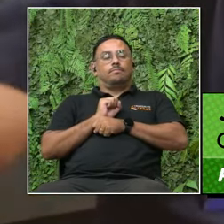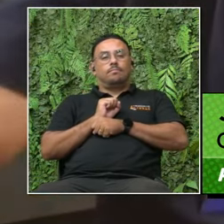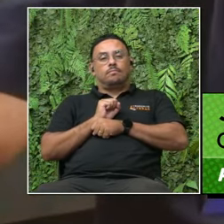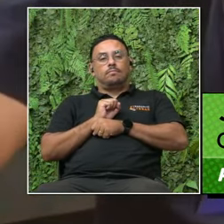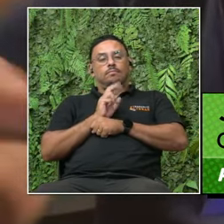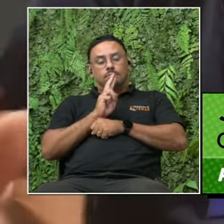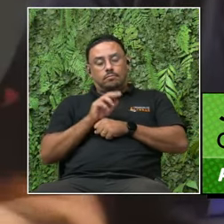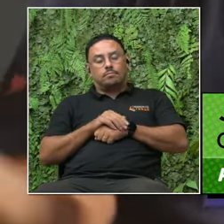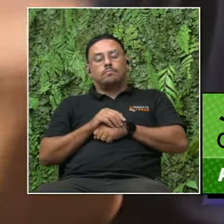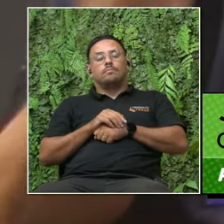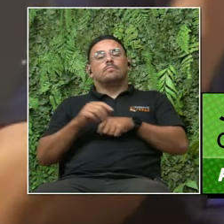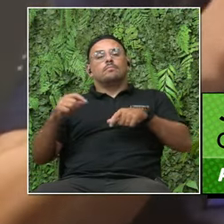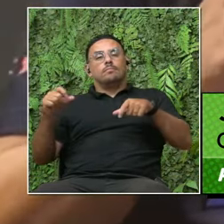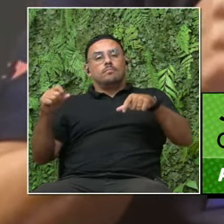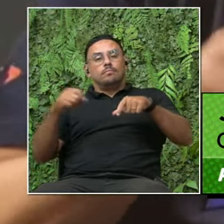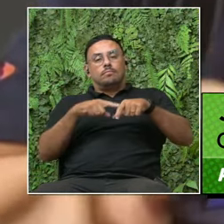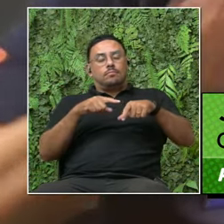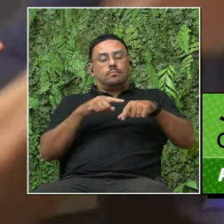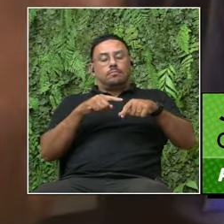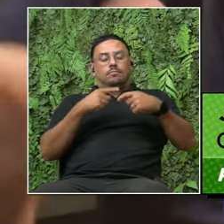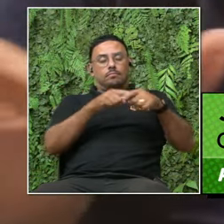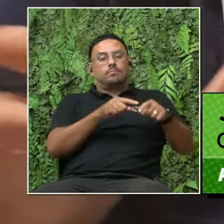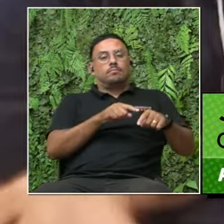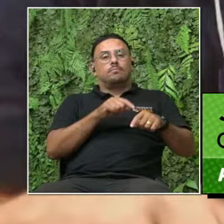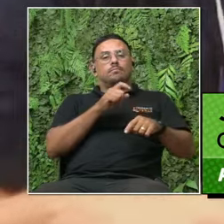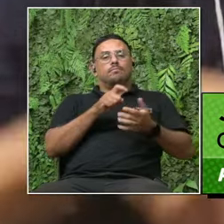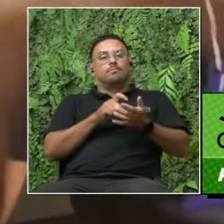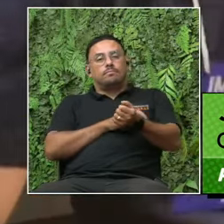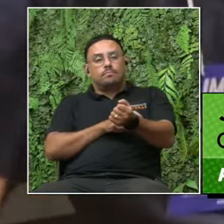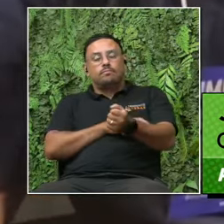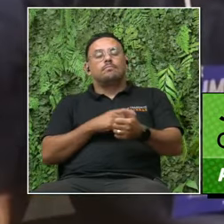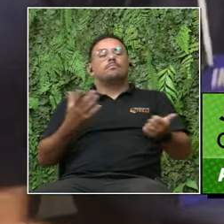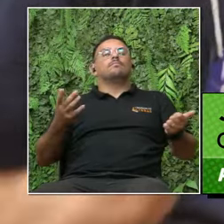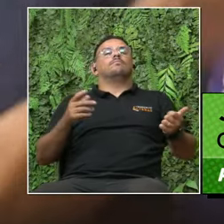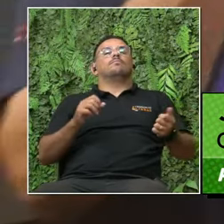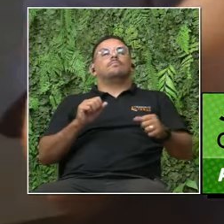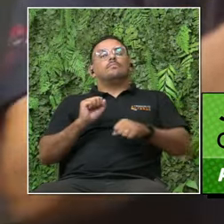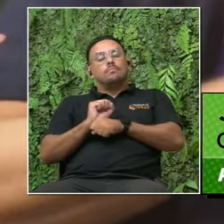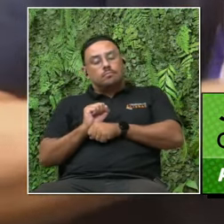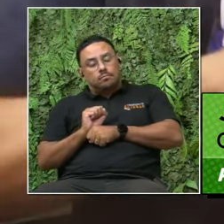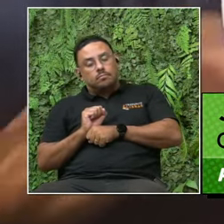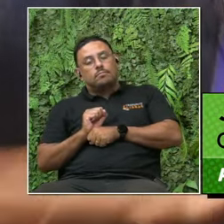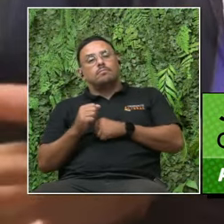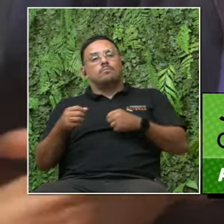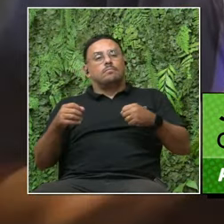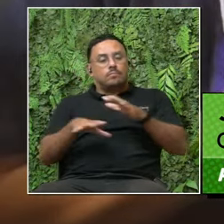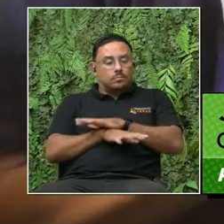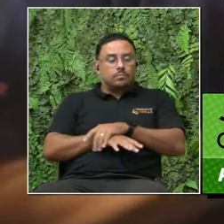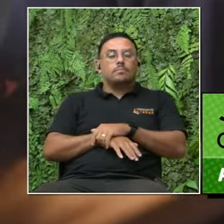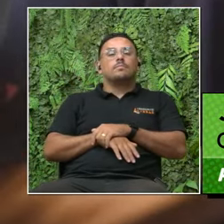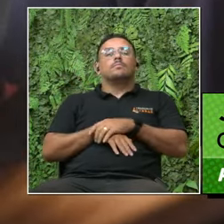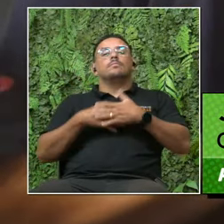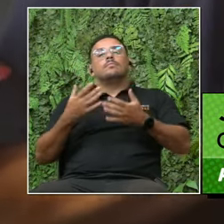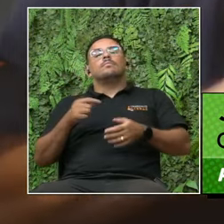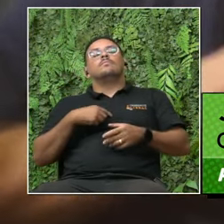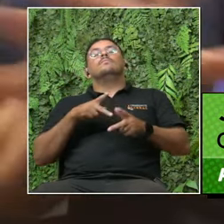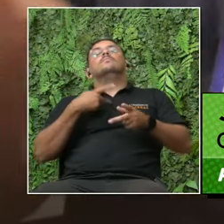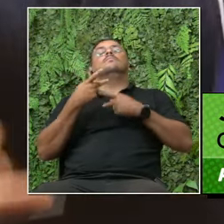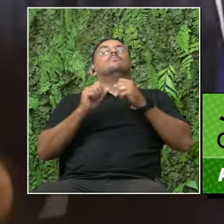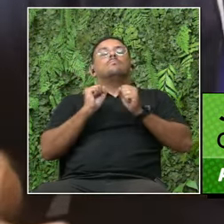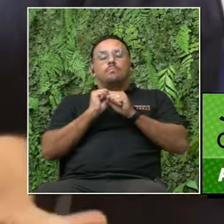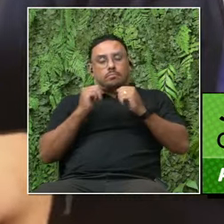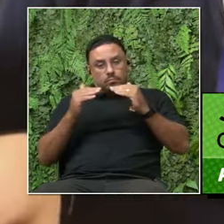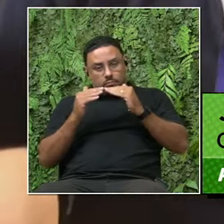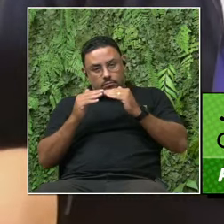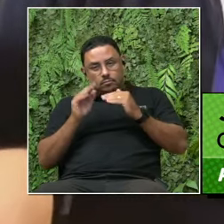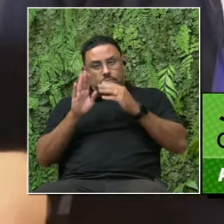continuou para cima aí tomou gol de de contra-ataque todo mundo chiou cabia Tudo tinha que segurar o jogo acaba ali a partir daquele momento eu posso até concordar